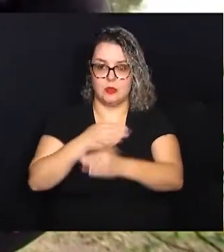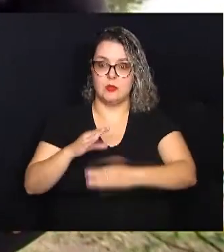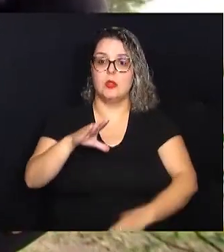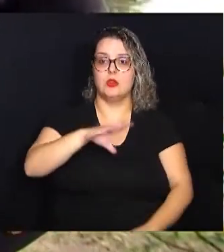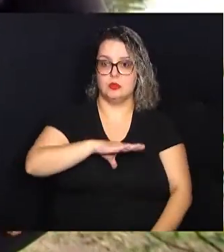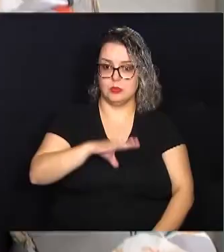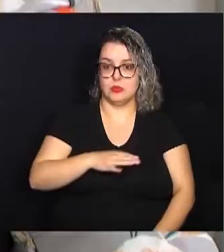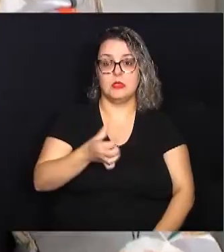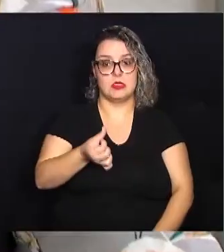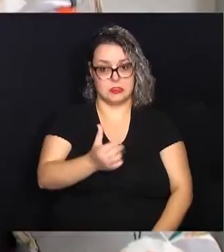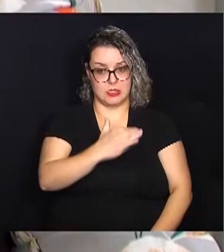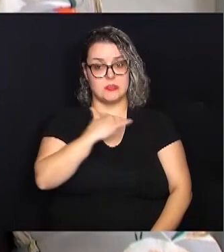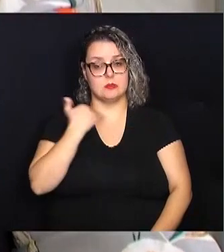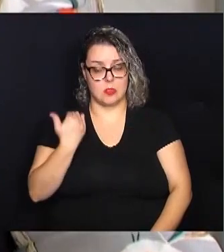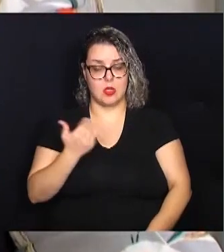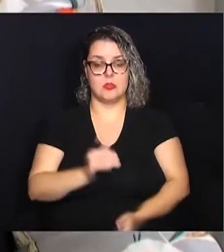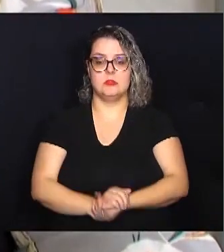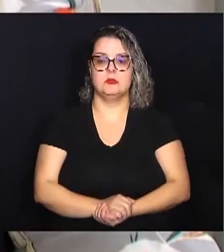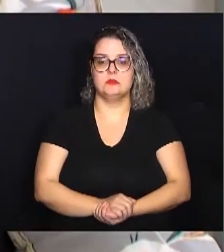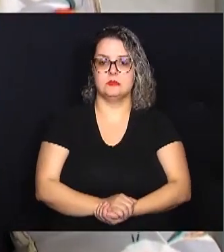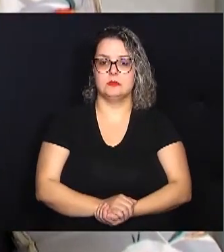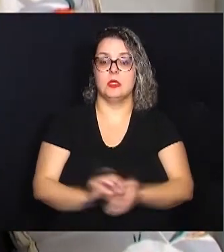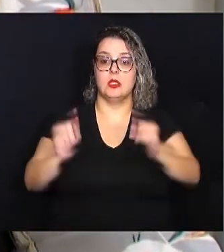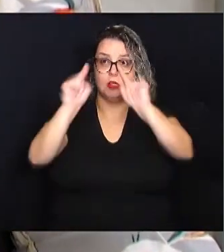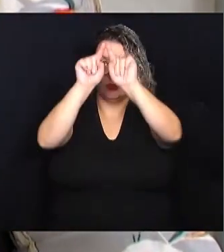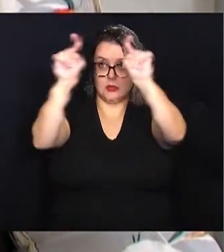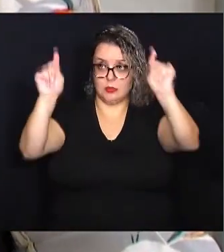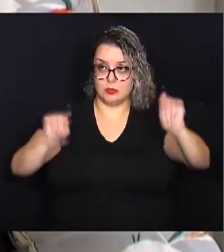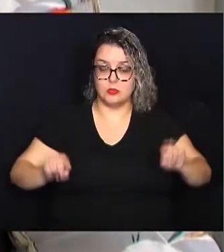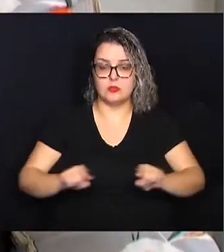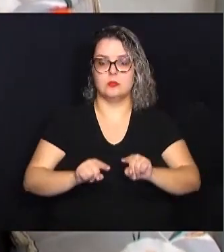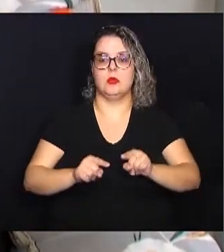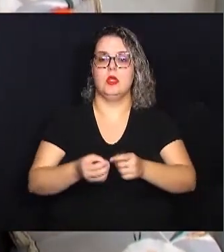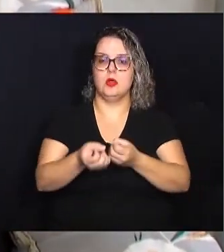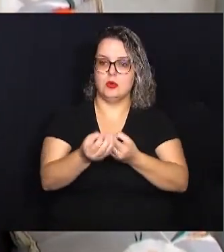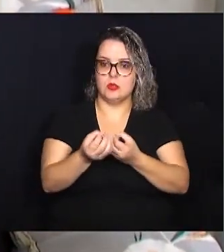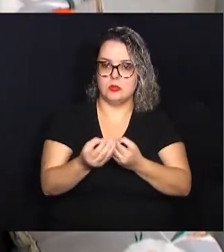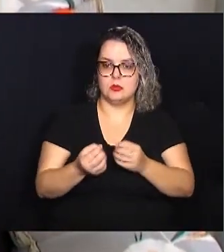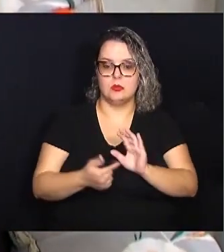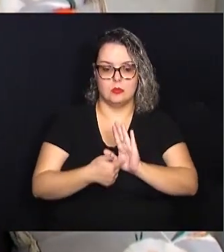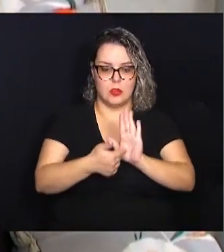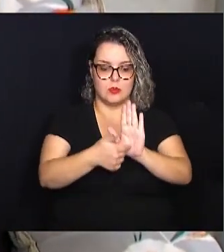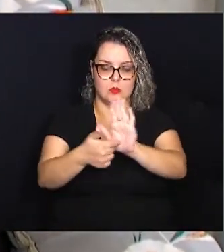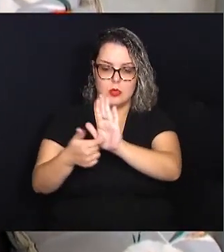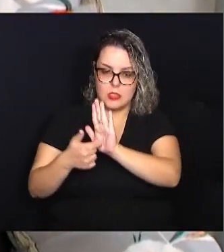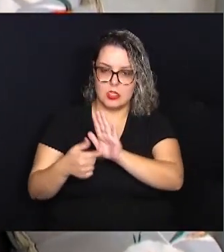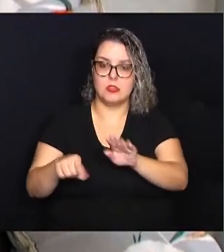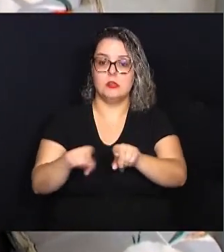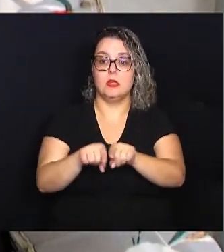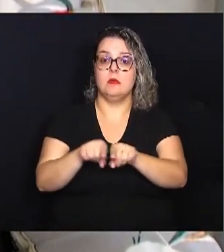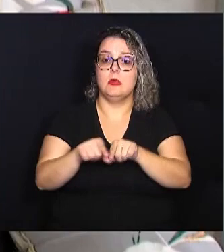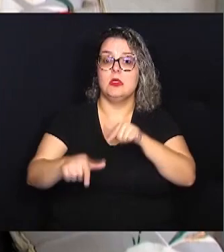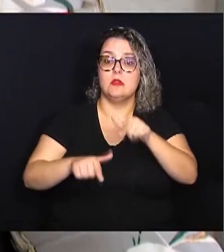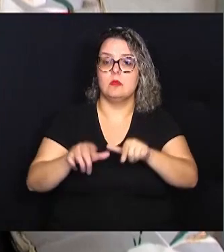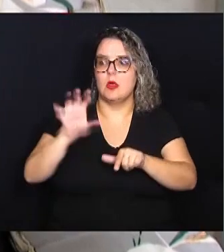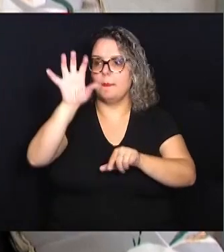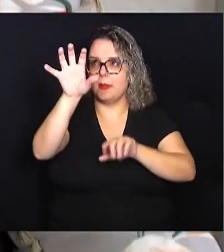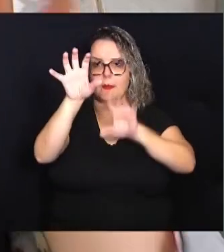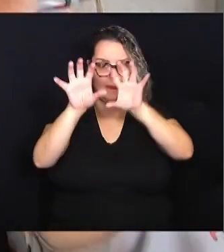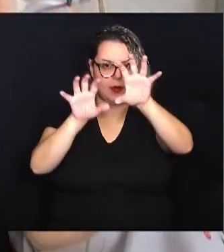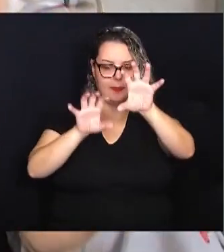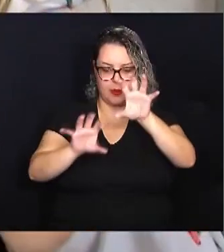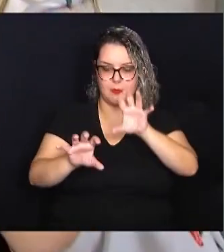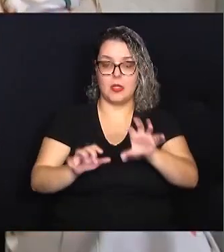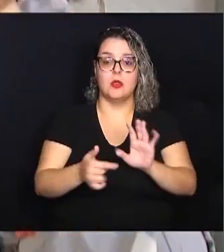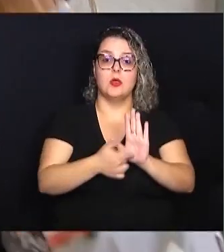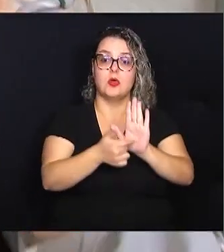6 óbitos. Então, no painel a gente trabalha com esses dados, trabalhamos também com um mapa, onde a gente